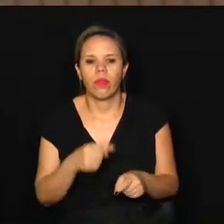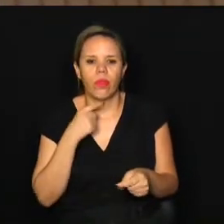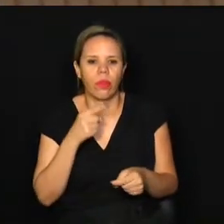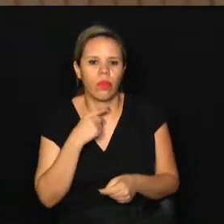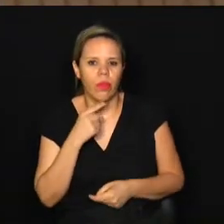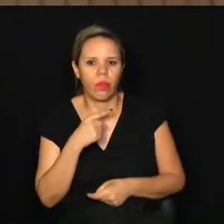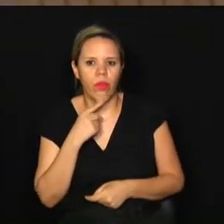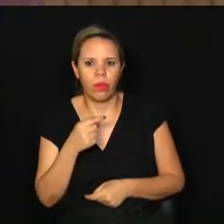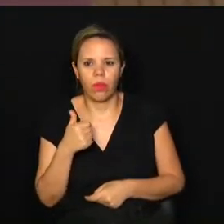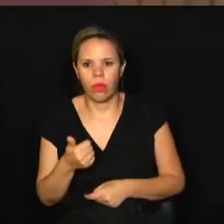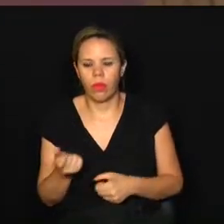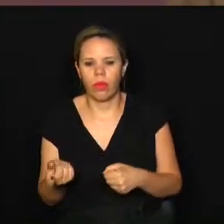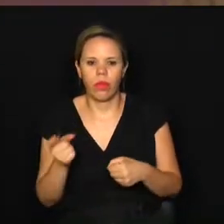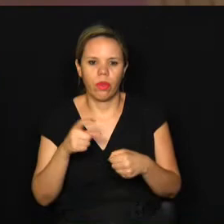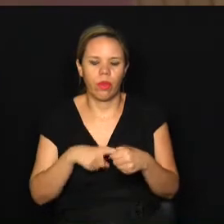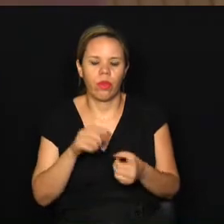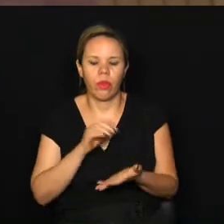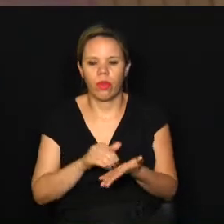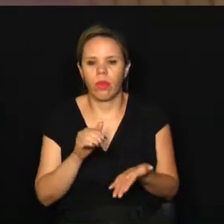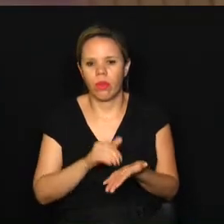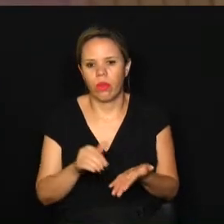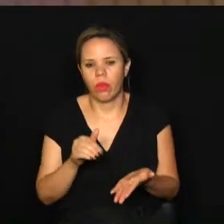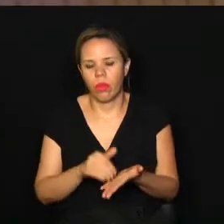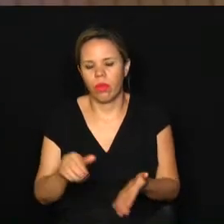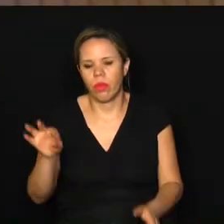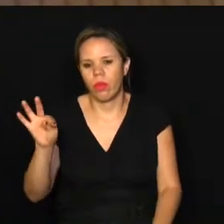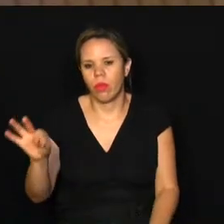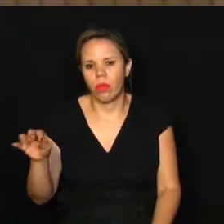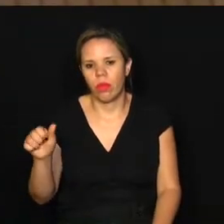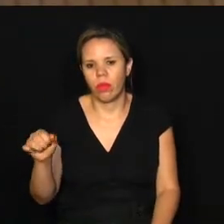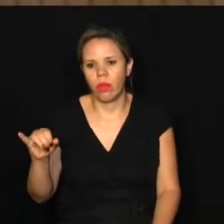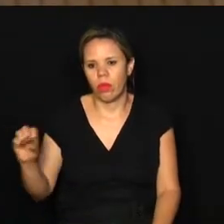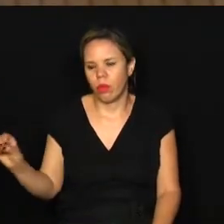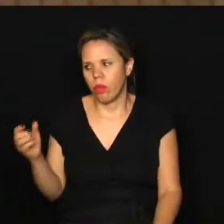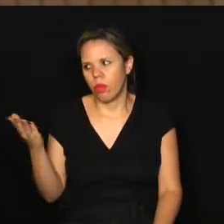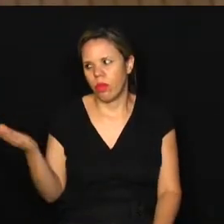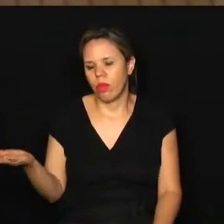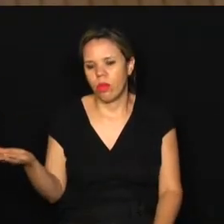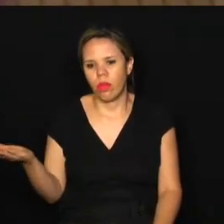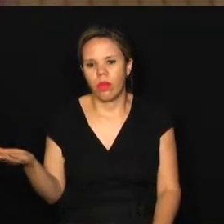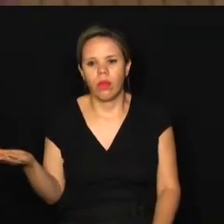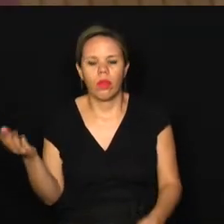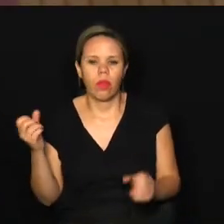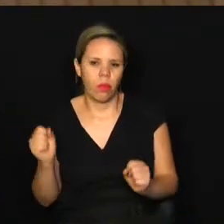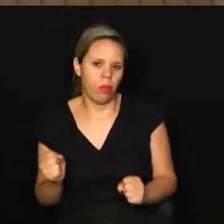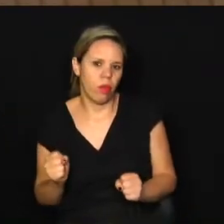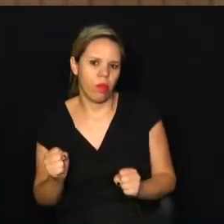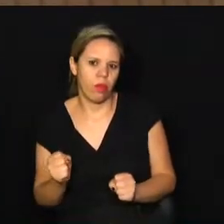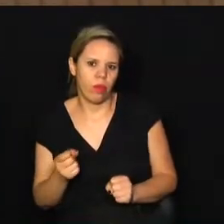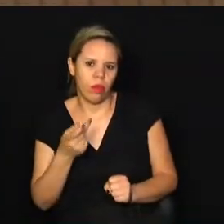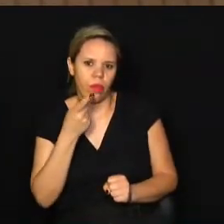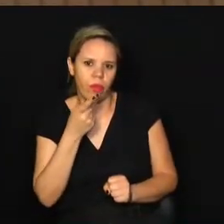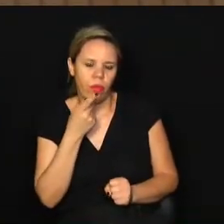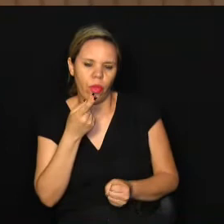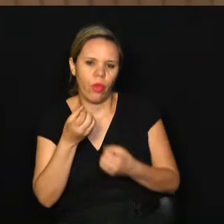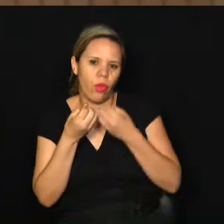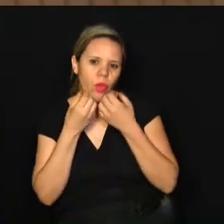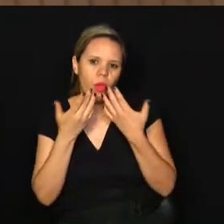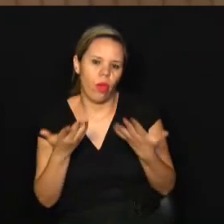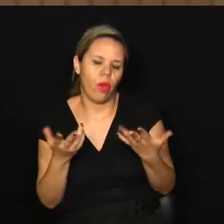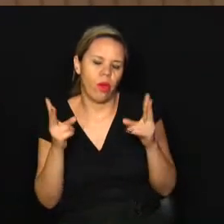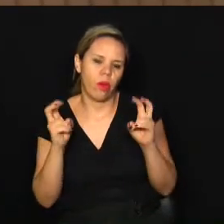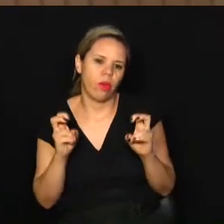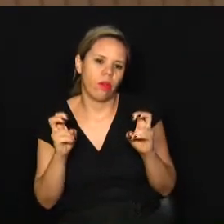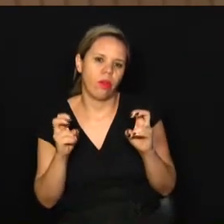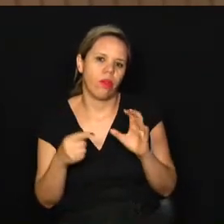vou voltar com o secretário Tarcísio, que Vossa Senhoria possa tecer algum comentário a respeito